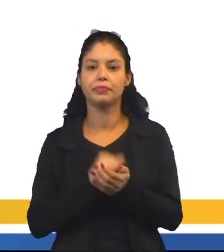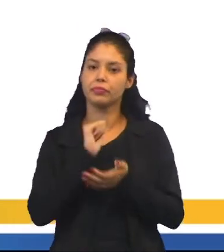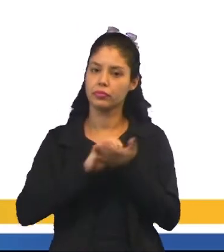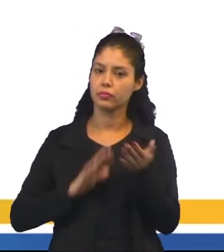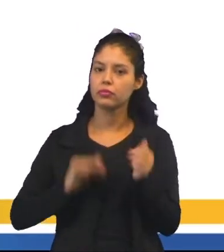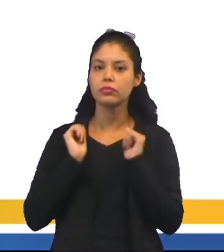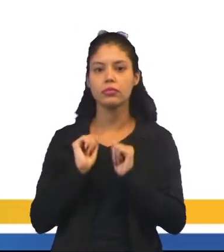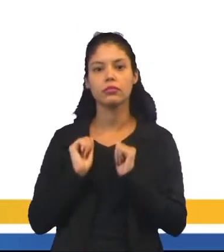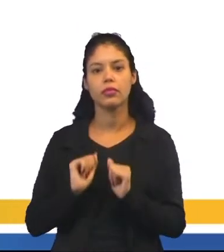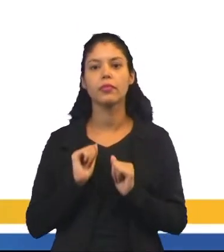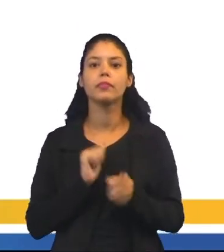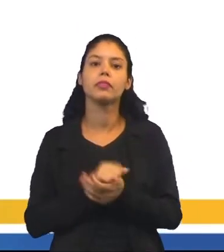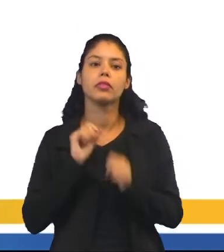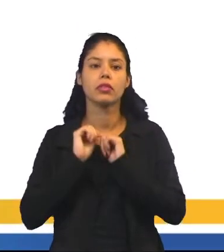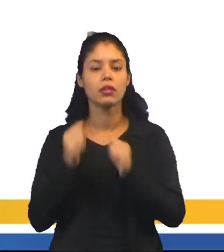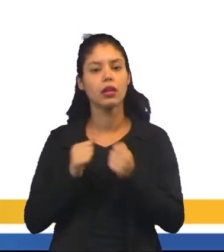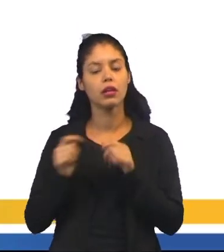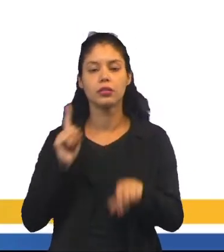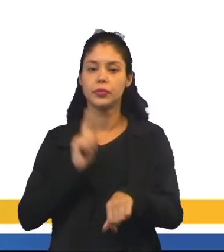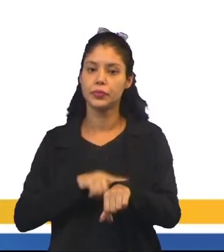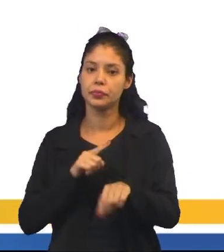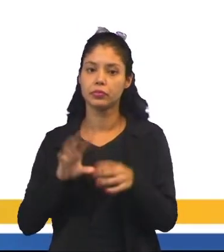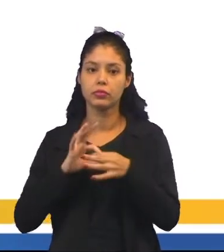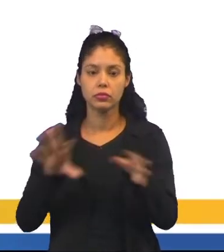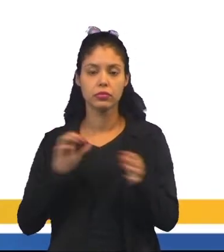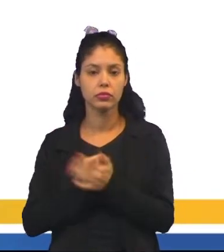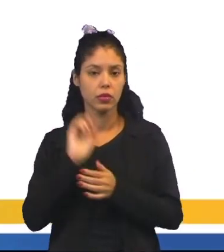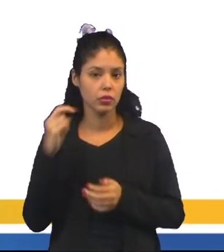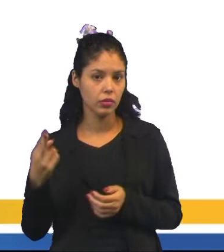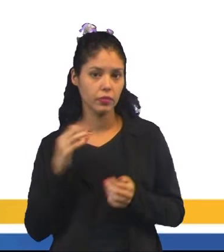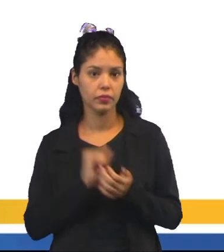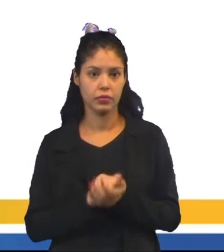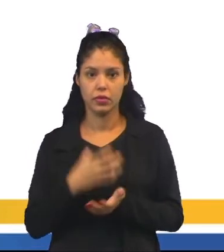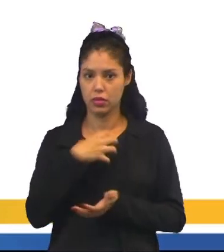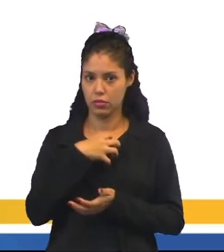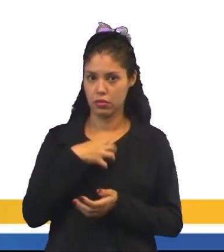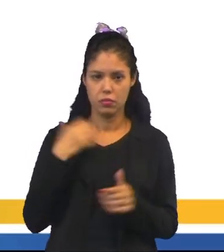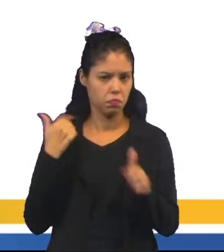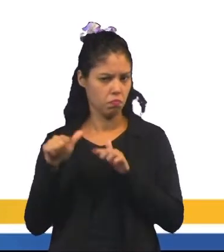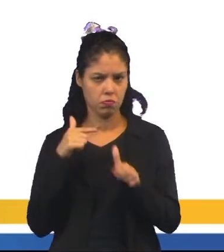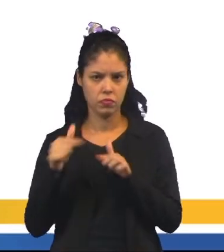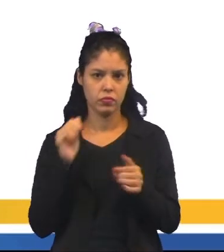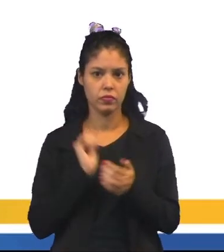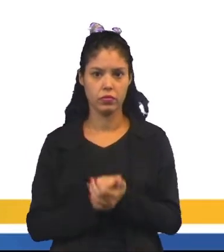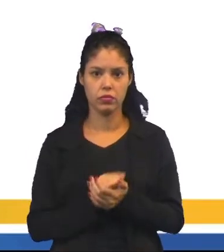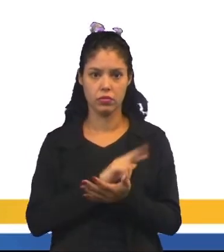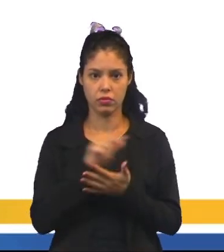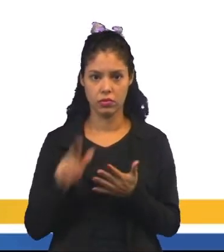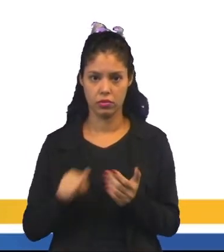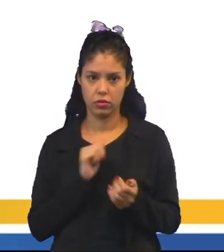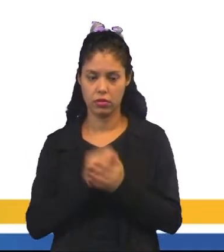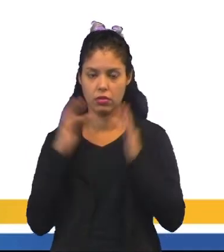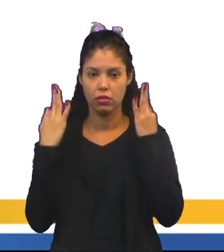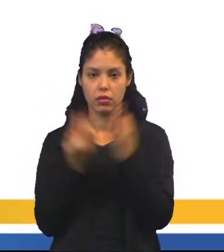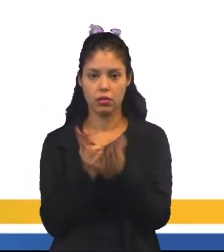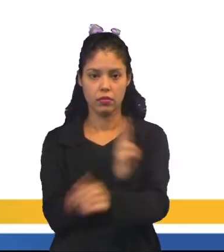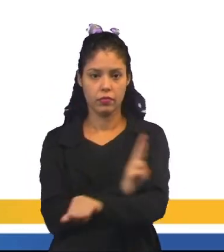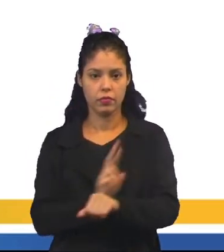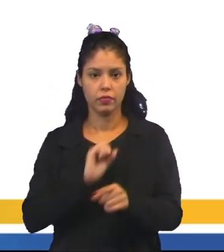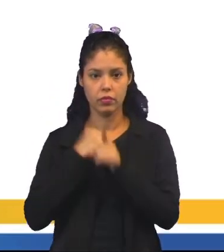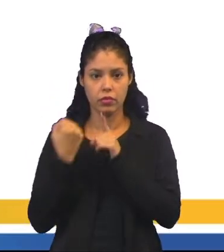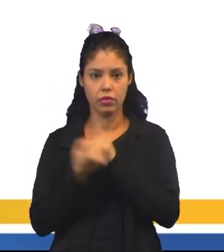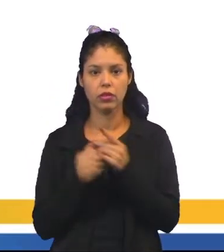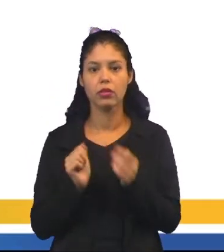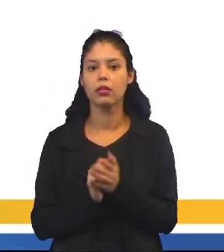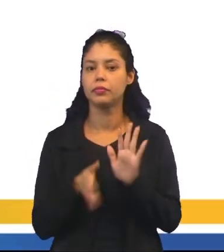atividades que o ser pode praticar em seu tempo livre, ou seja, naquele momento em que não está trabalhando, em tarefas familiares, religiosas ou